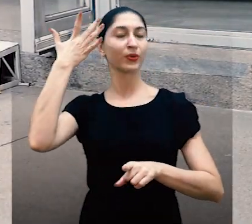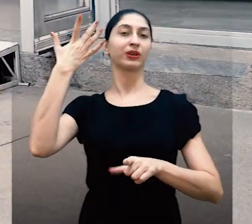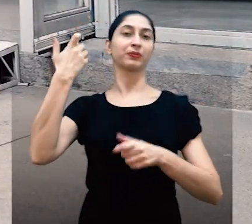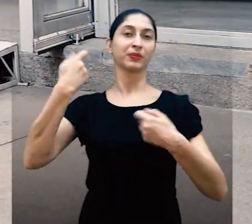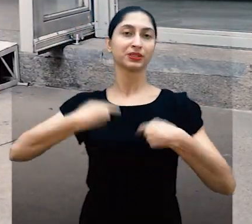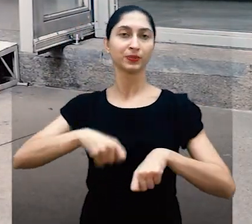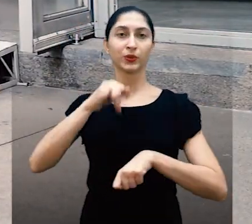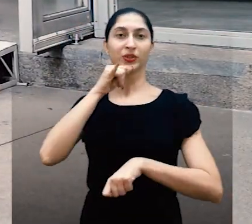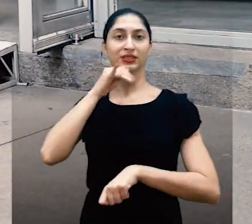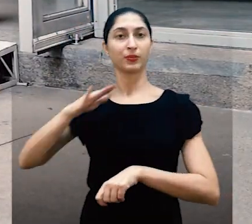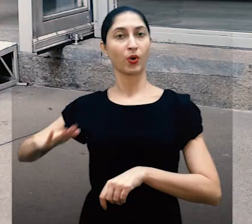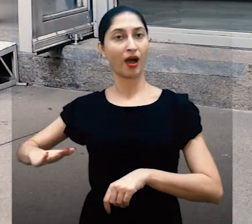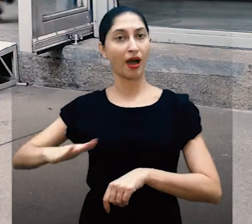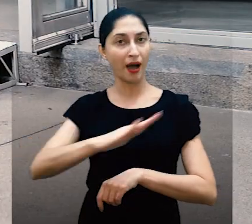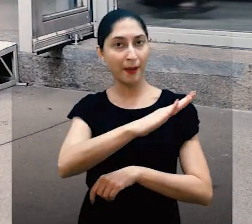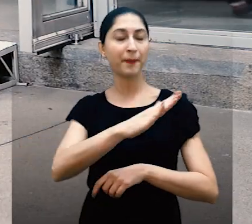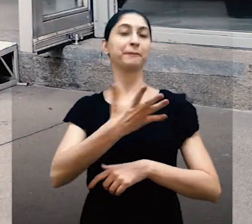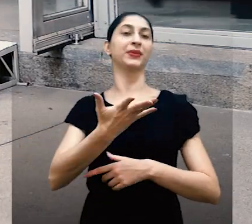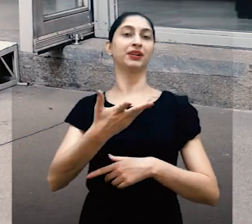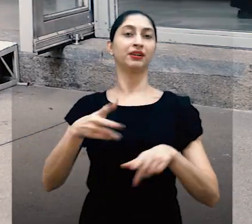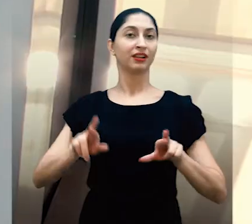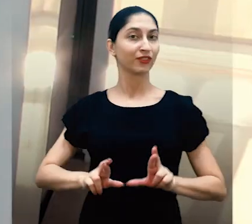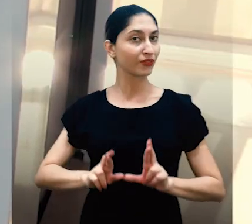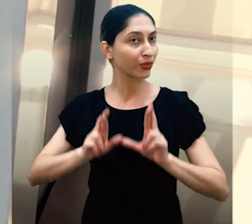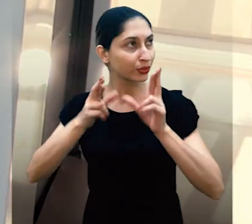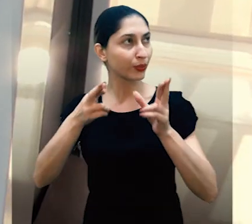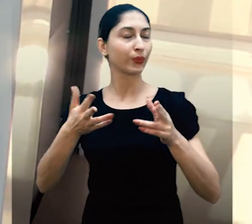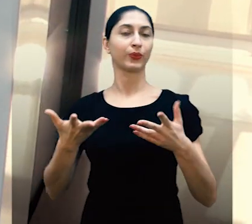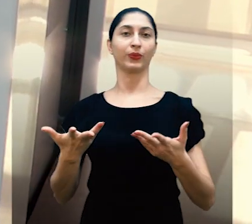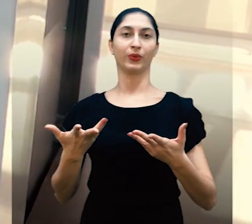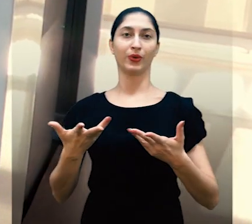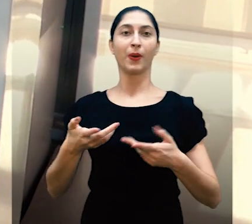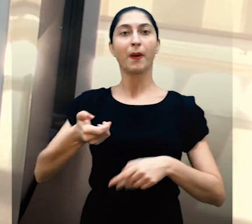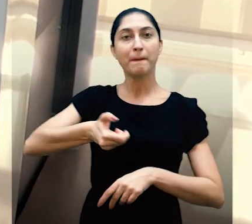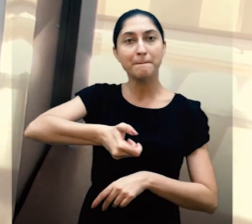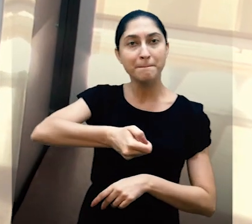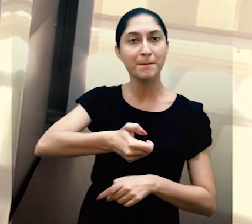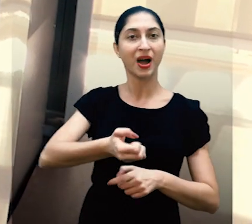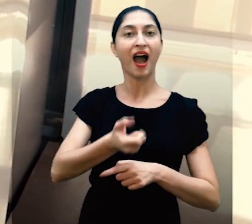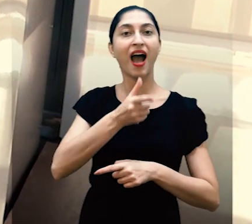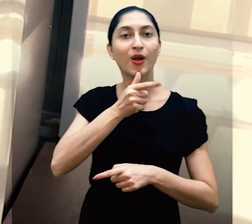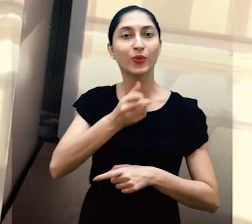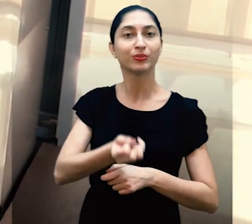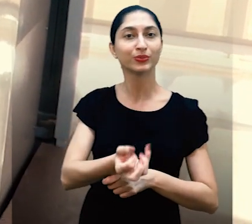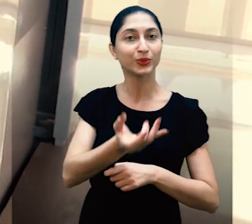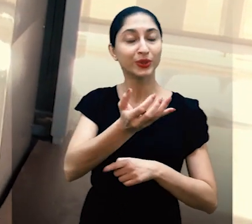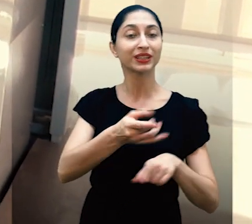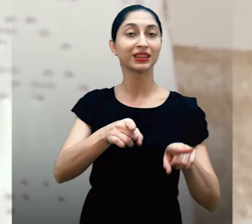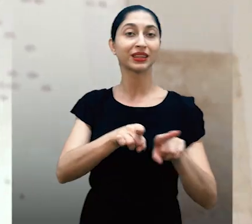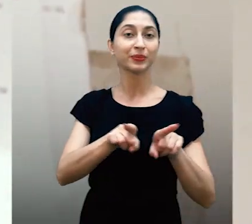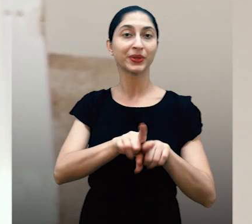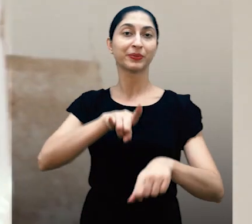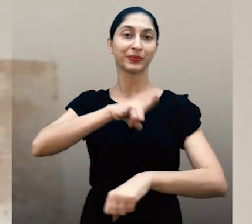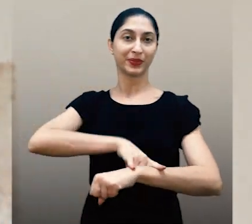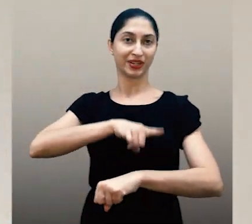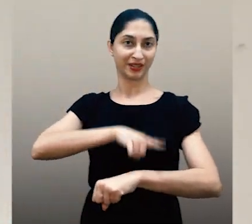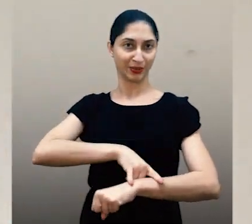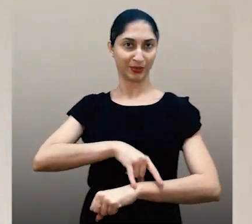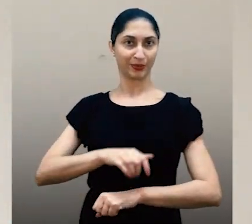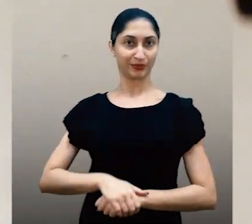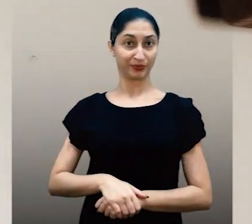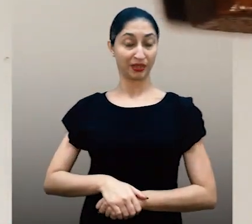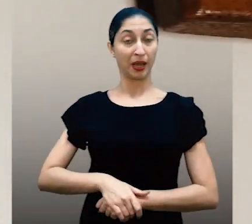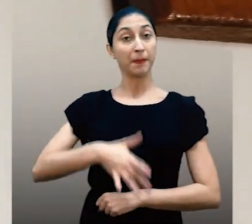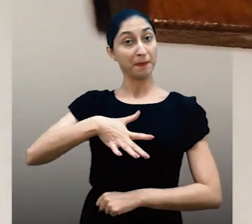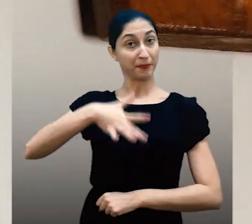mobilidade reduzida, incluindo rampas de acesso, elevadores, bebedouros e banheiros. Para o público